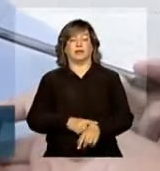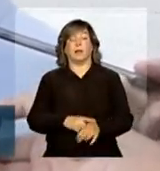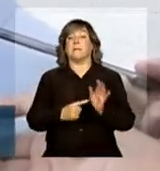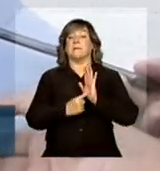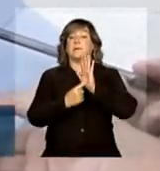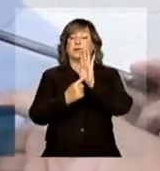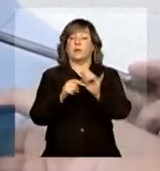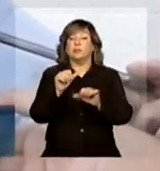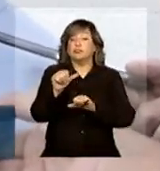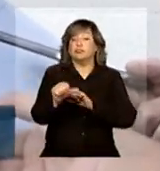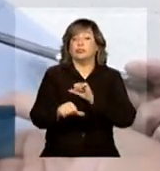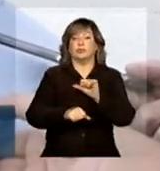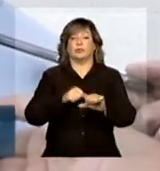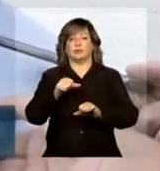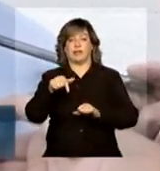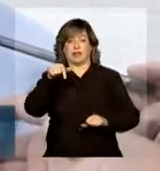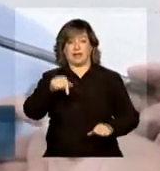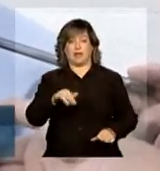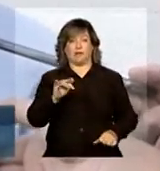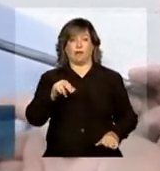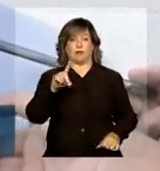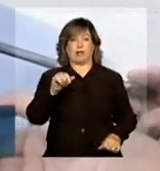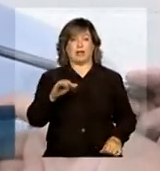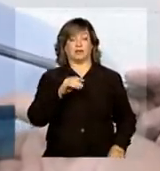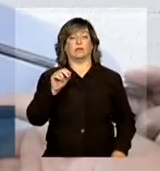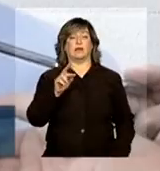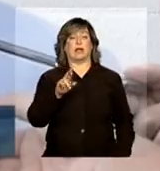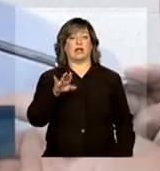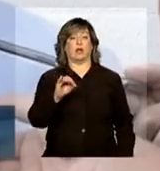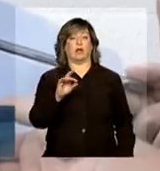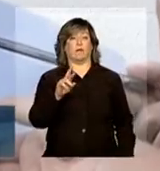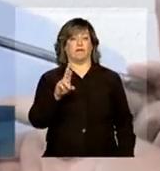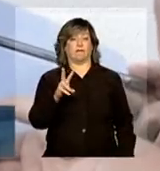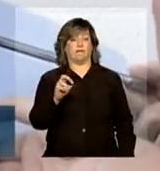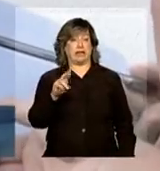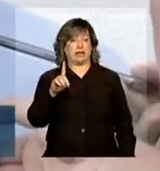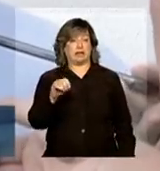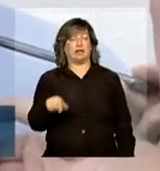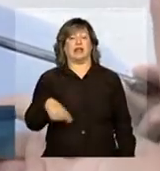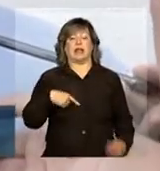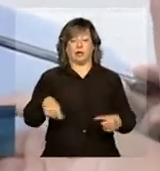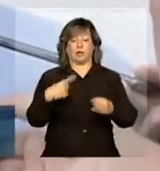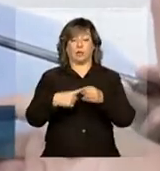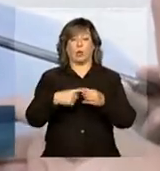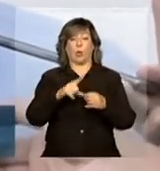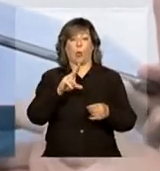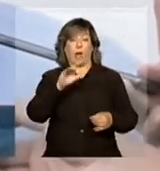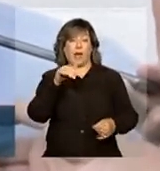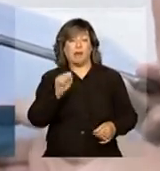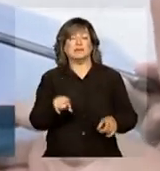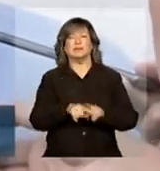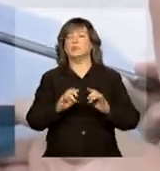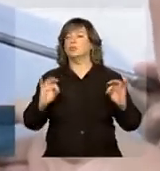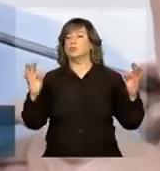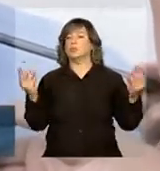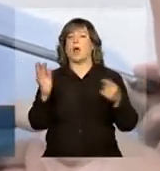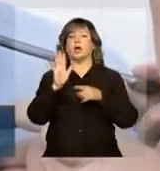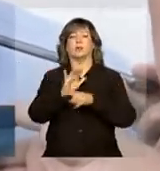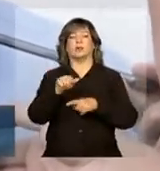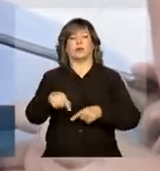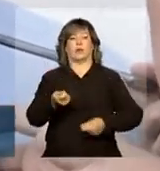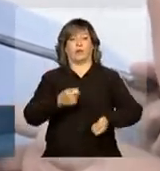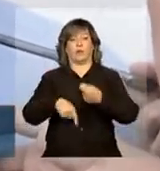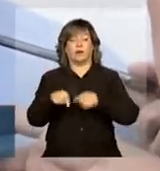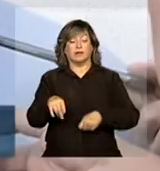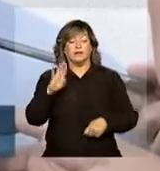a transformação, por exemplo, aqui da Fundação Rio Verde, do quanto que Lucas e toda essa região contribui para a economia. Aqui foi o berço